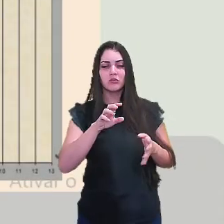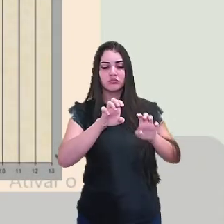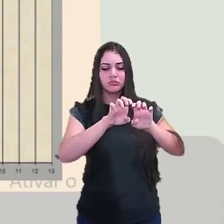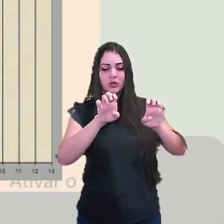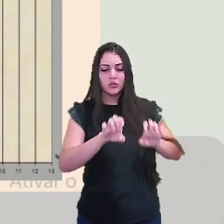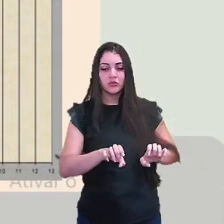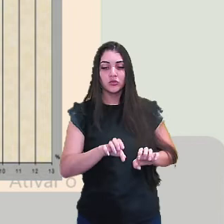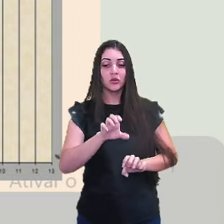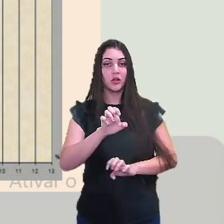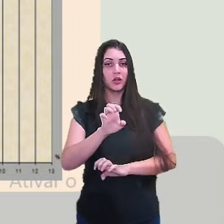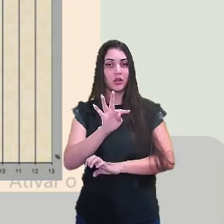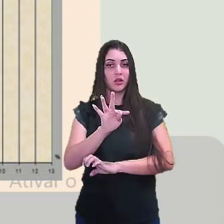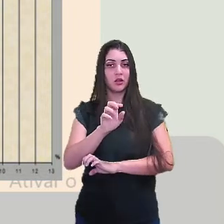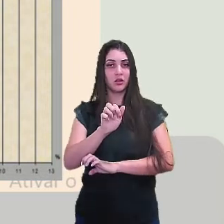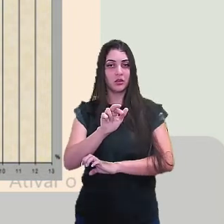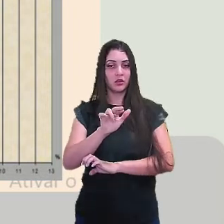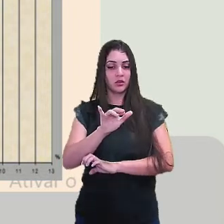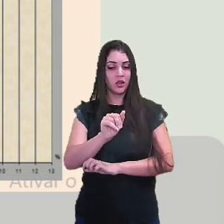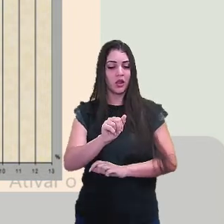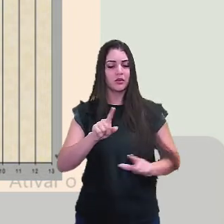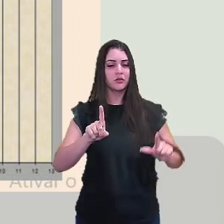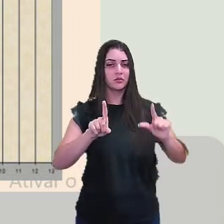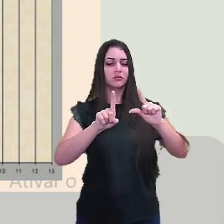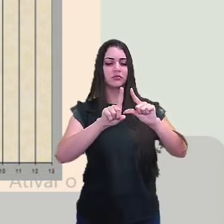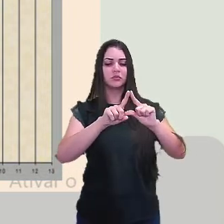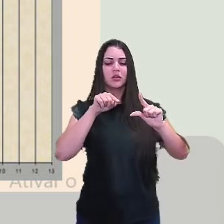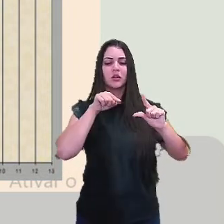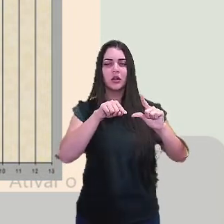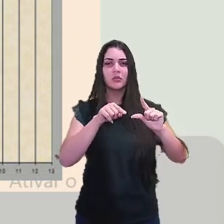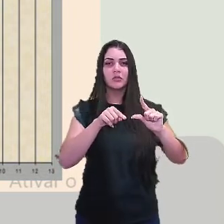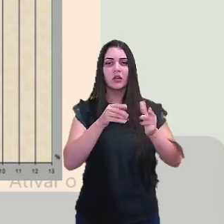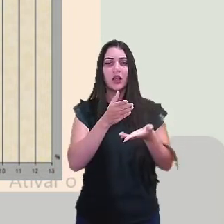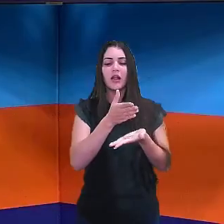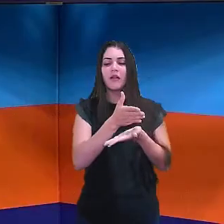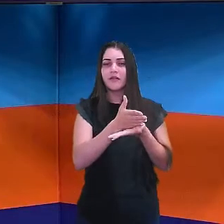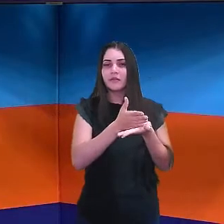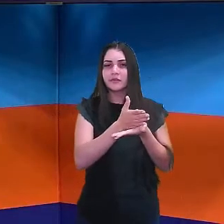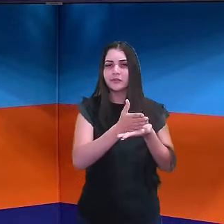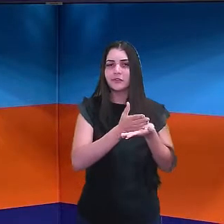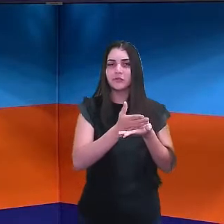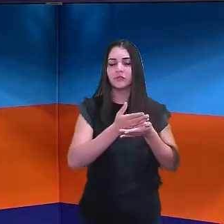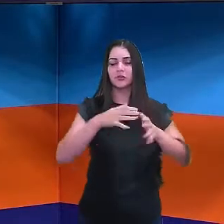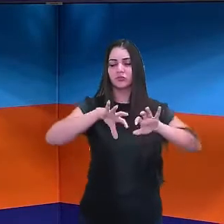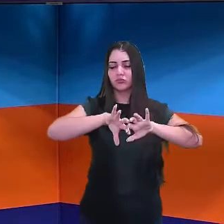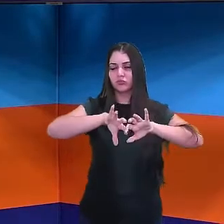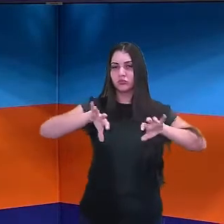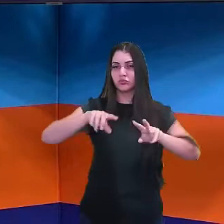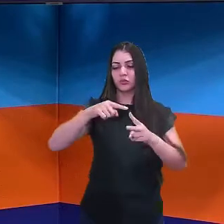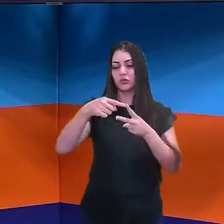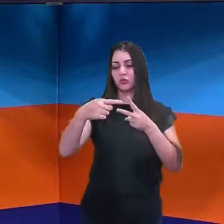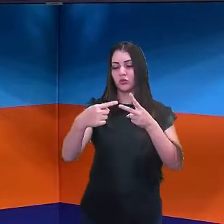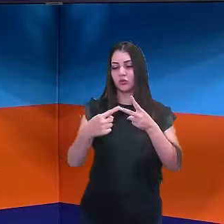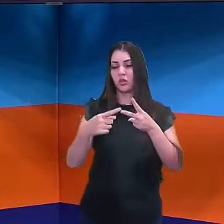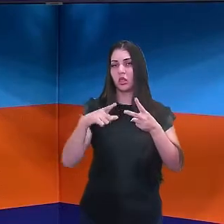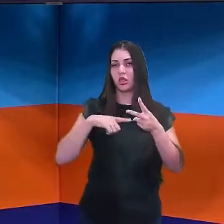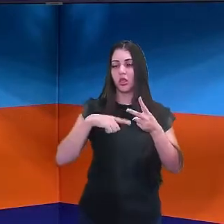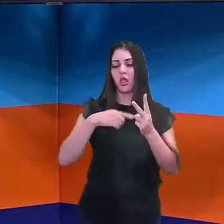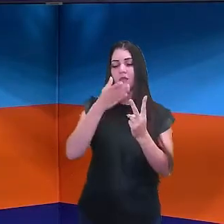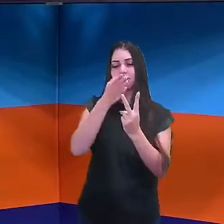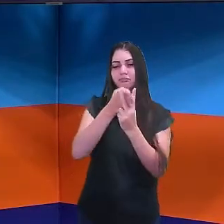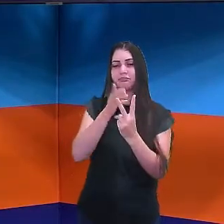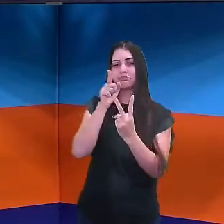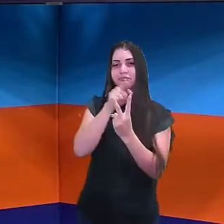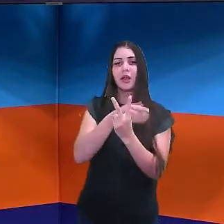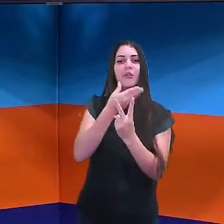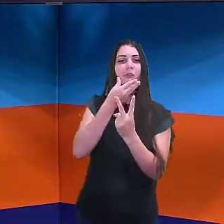etária, tá? Na nossa pirâmide etária. A pirâmide etária, ela é dividida em duas partes. A parte masculina e a